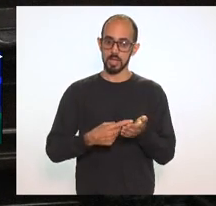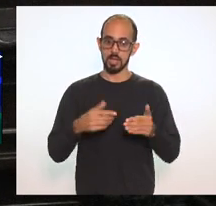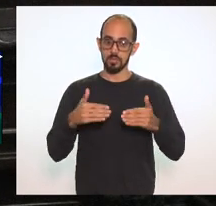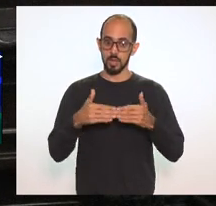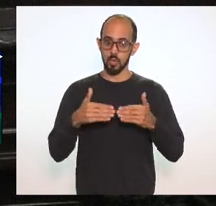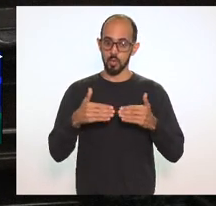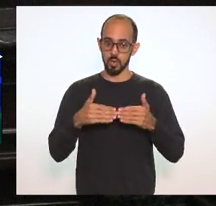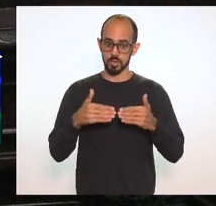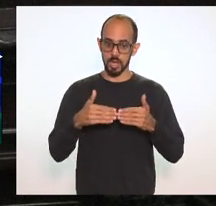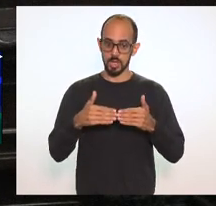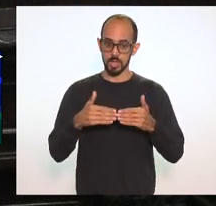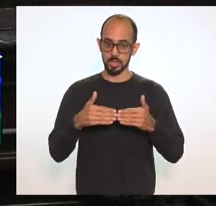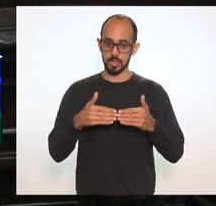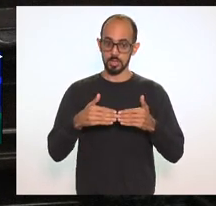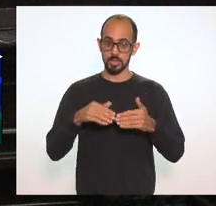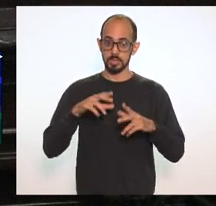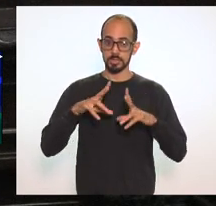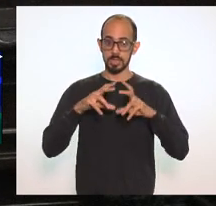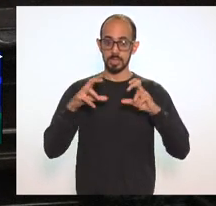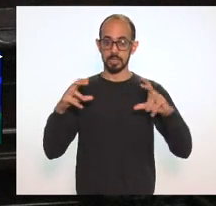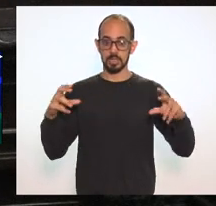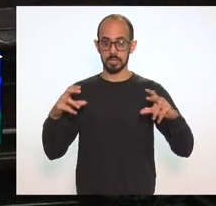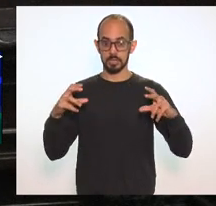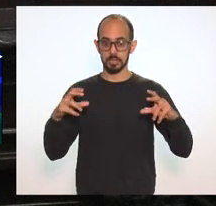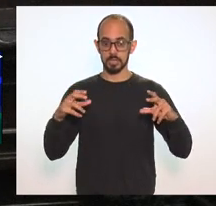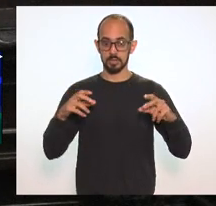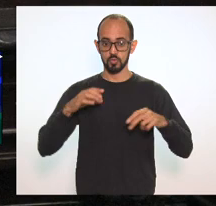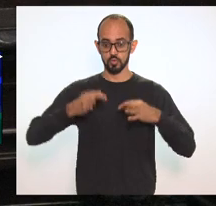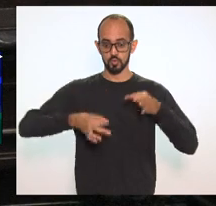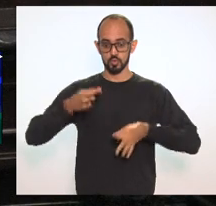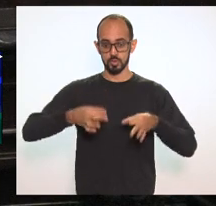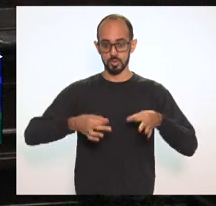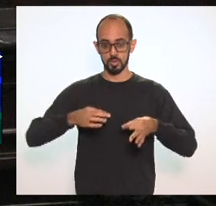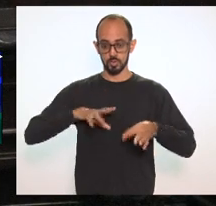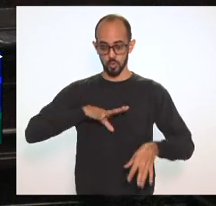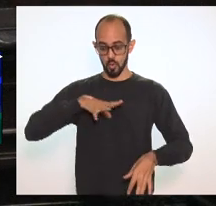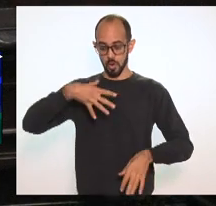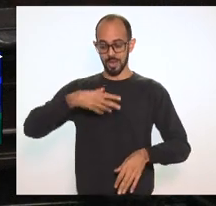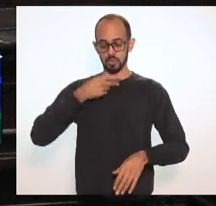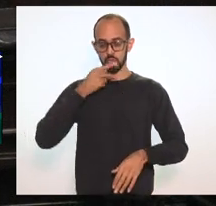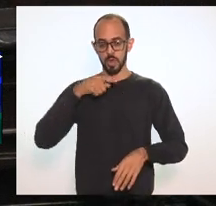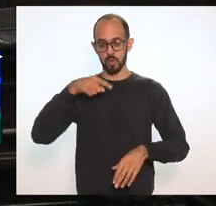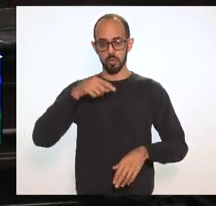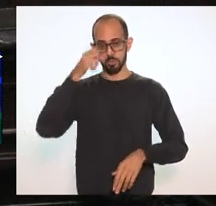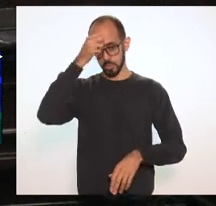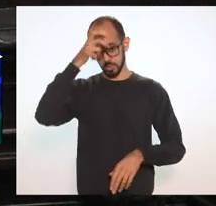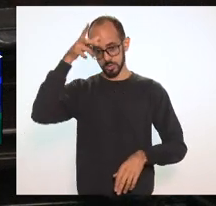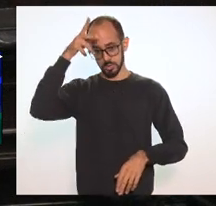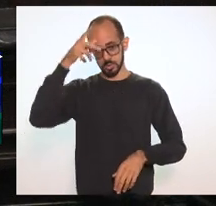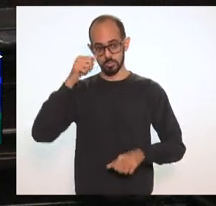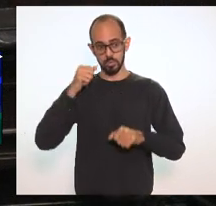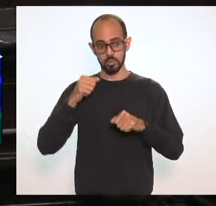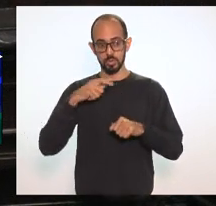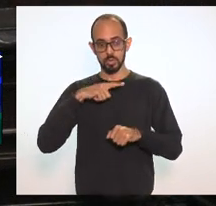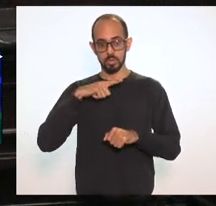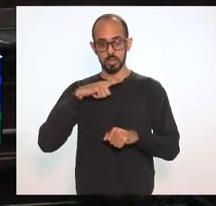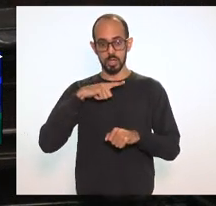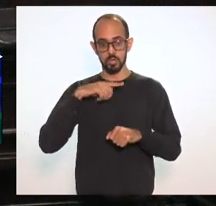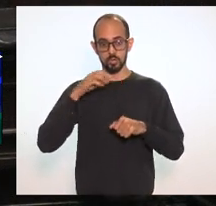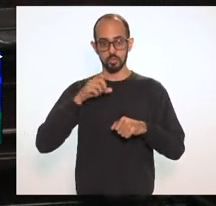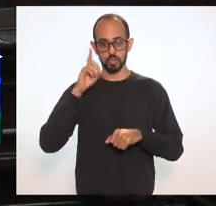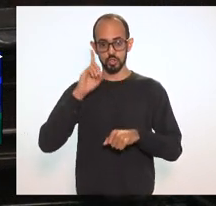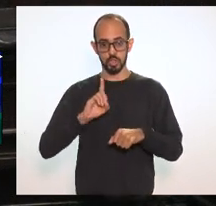teve um juiz muito corajoso que disse que é o município só é lícito interferir no direito a